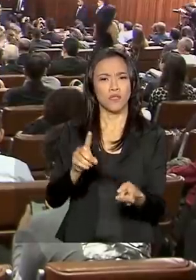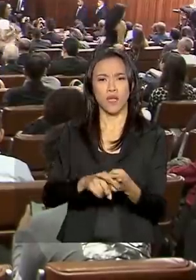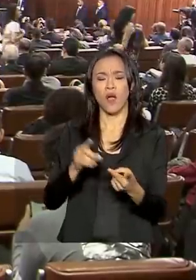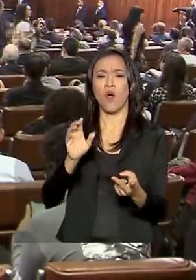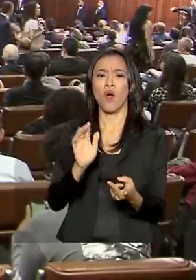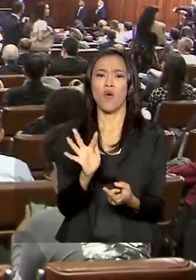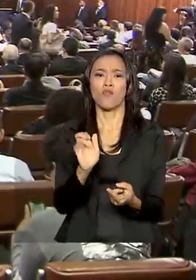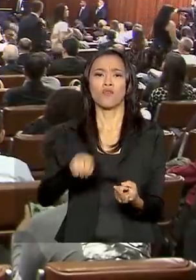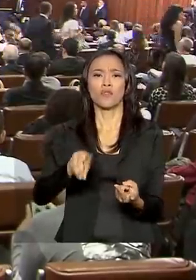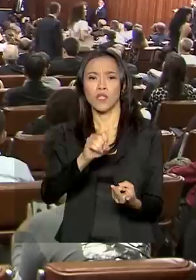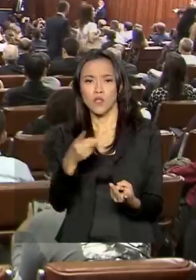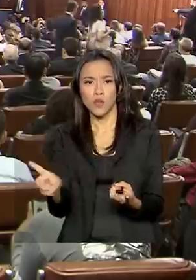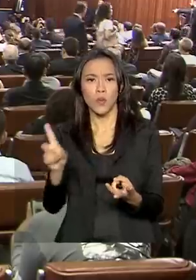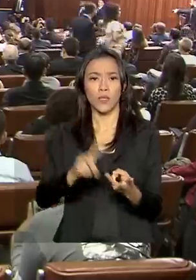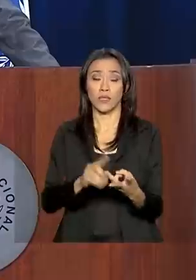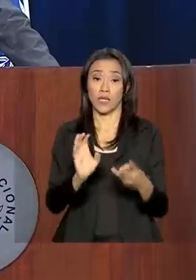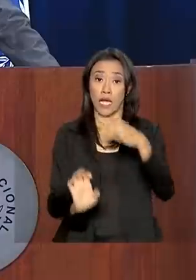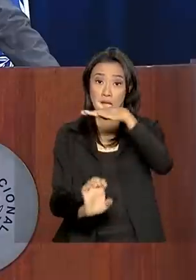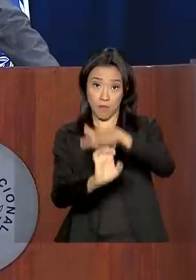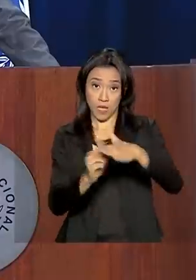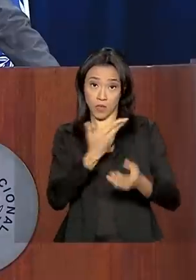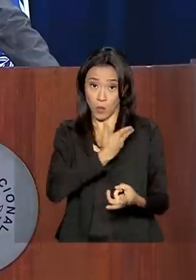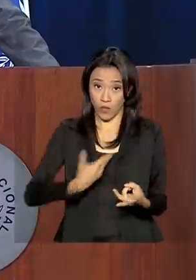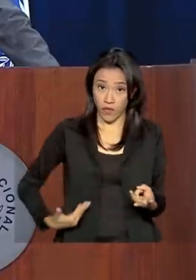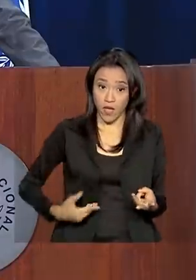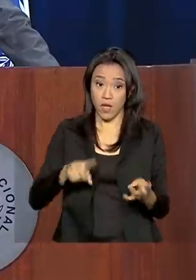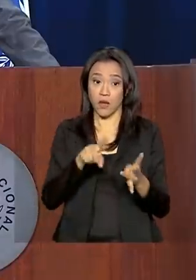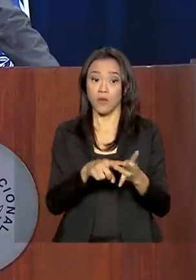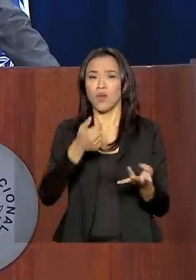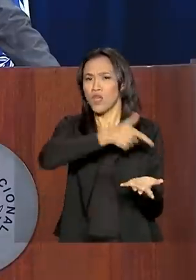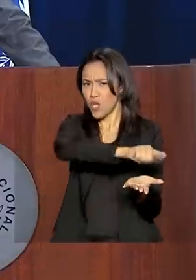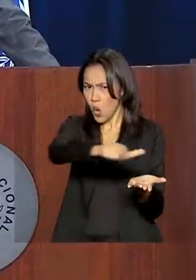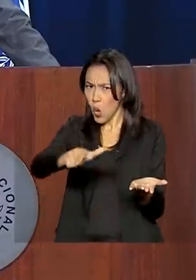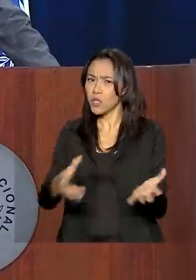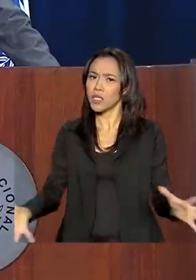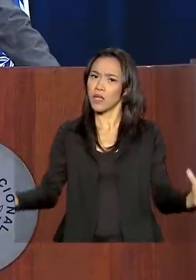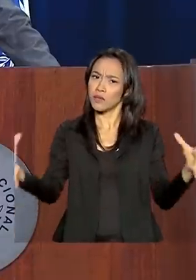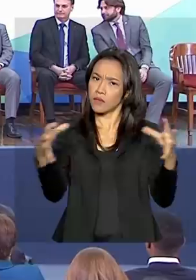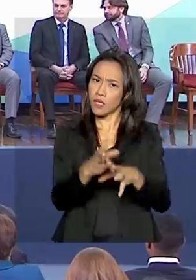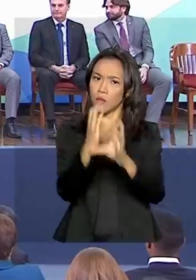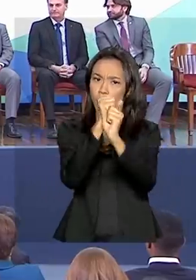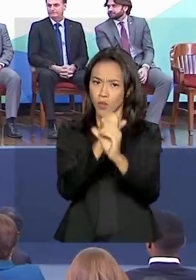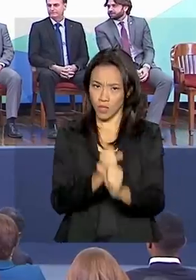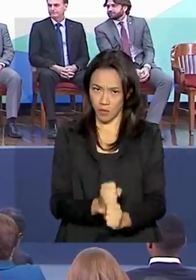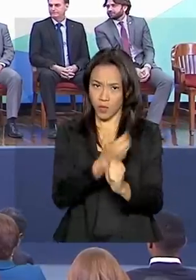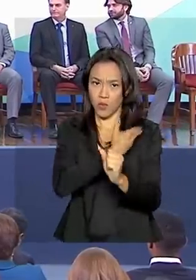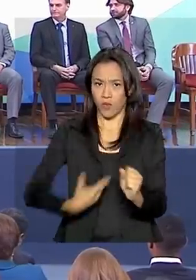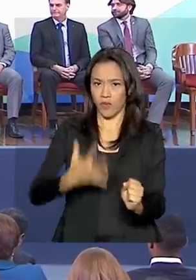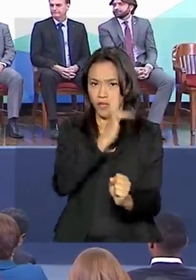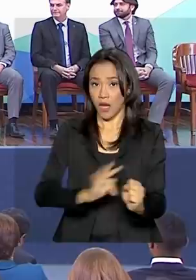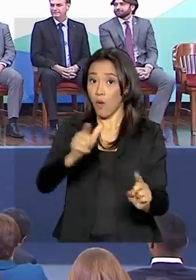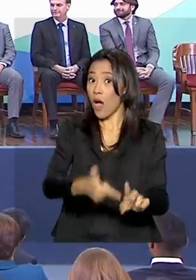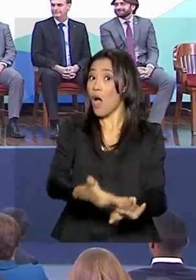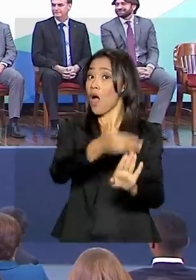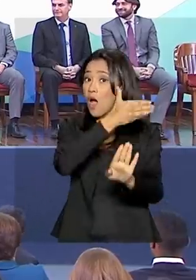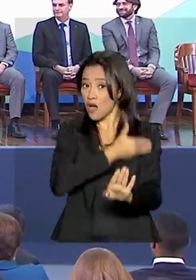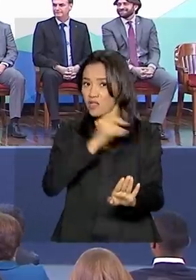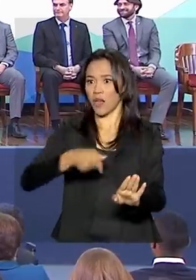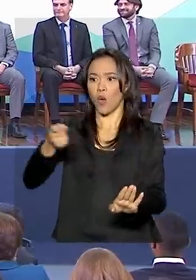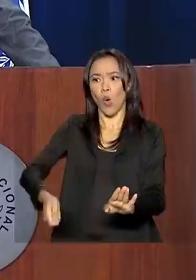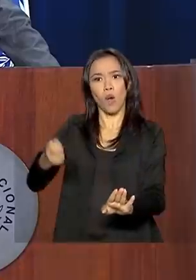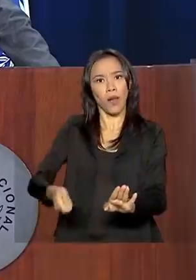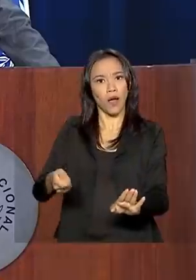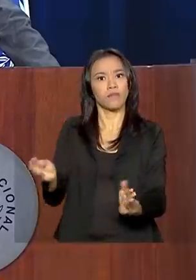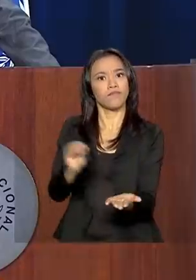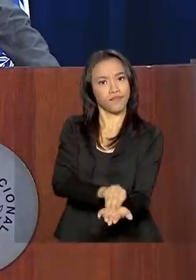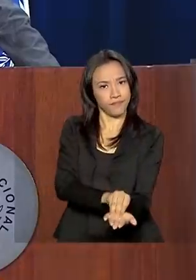fundações e estatais dependentes, aquelas que integram o orçamento geral da União. Antes, as publicações eram cobradas.